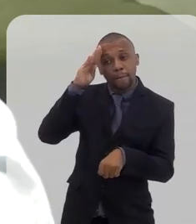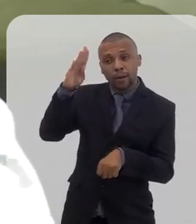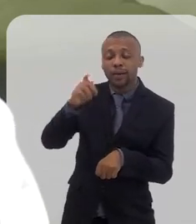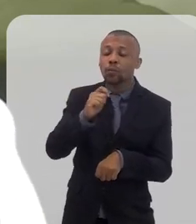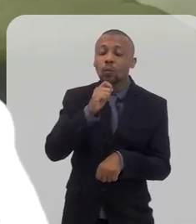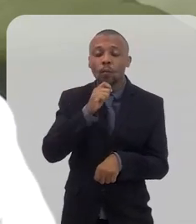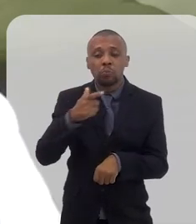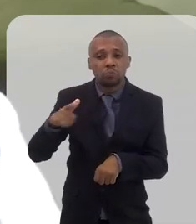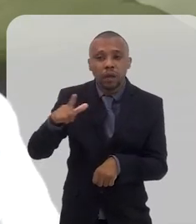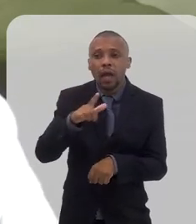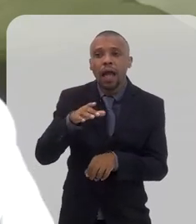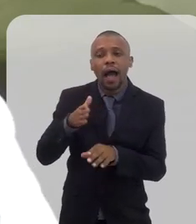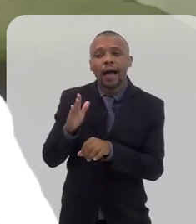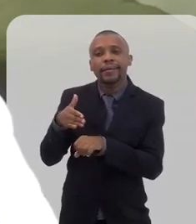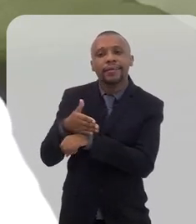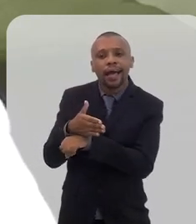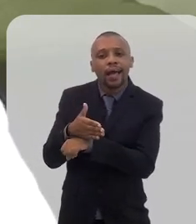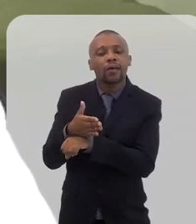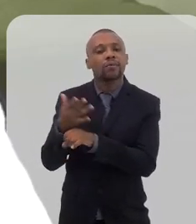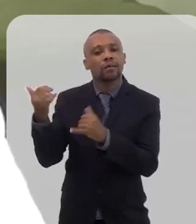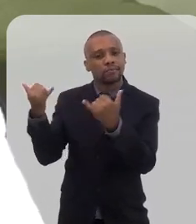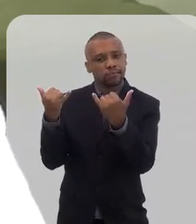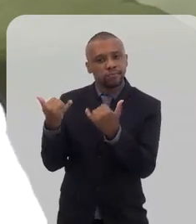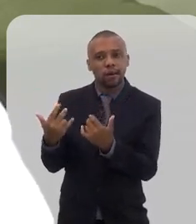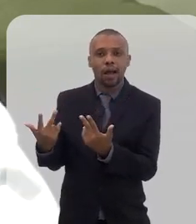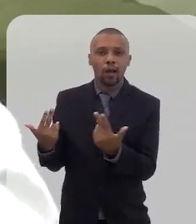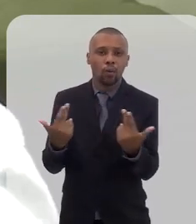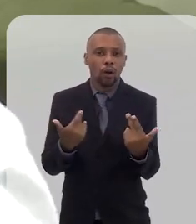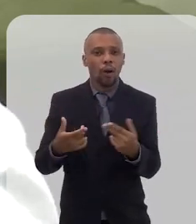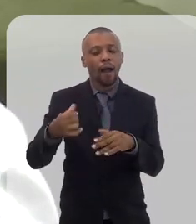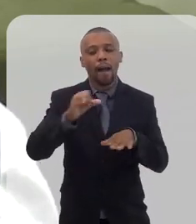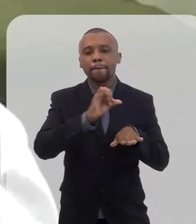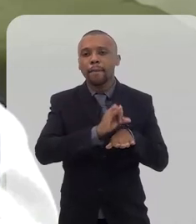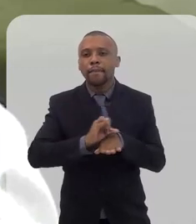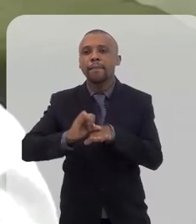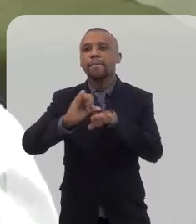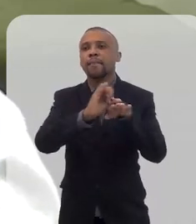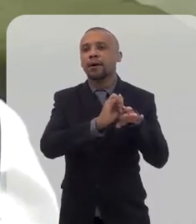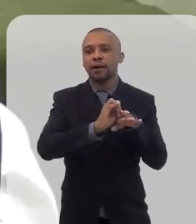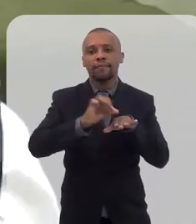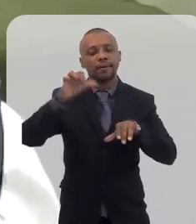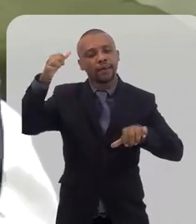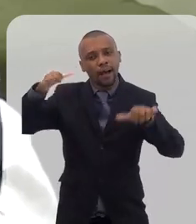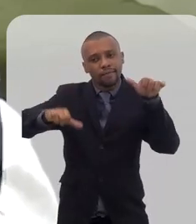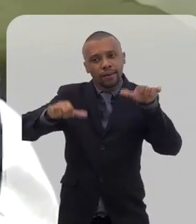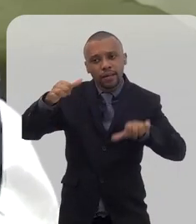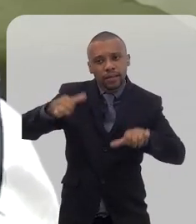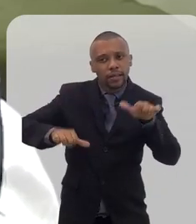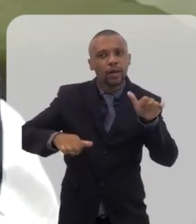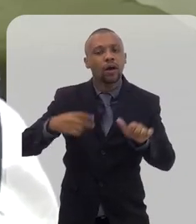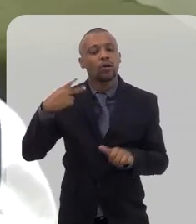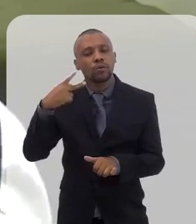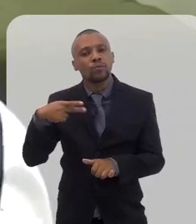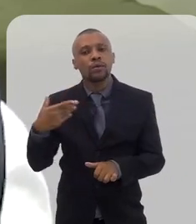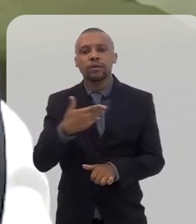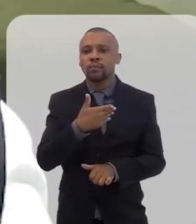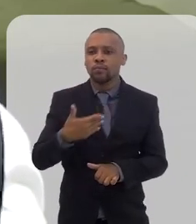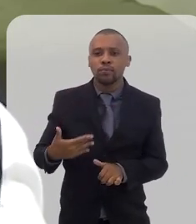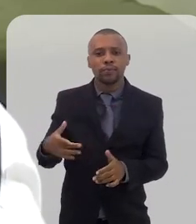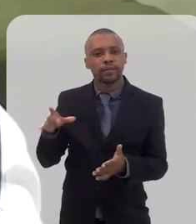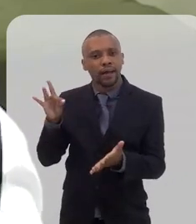que não têm acesso a esses dados regularmente, como as capitais, fazer sua avaliação de políticas